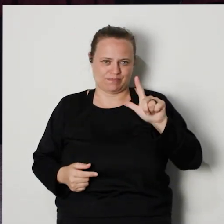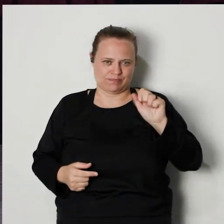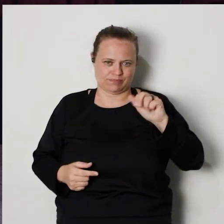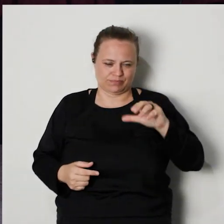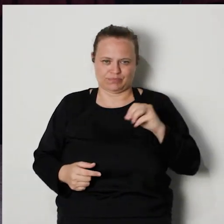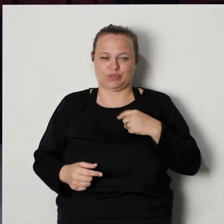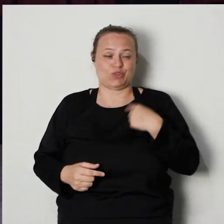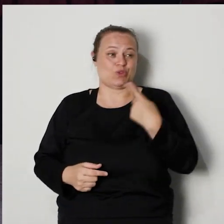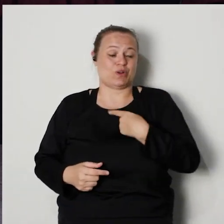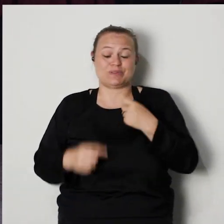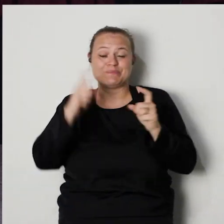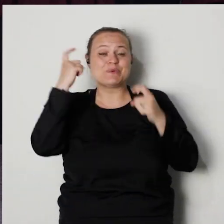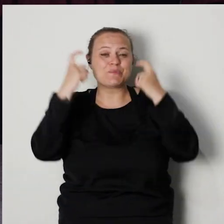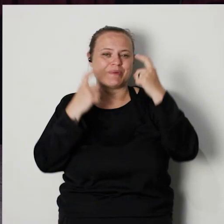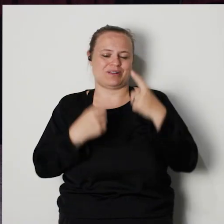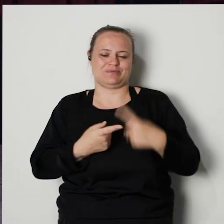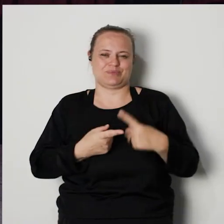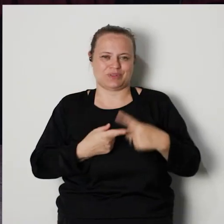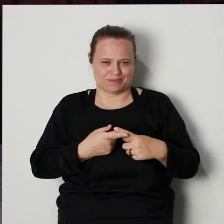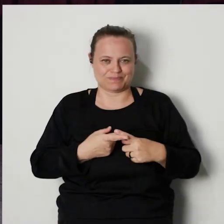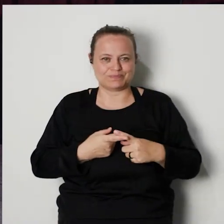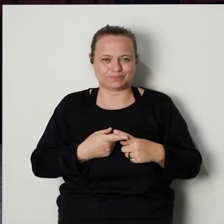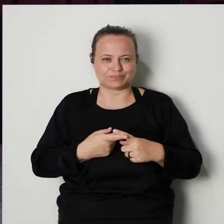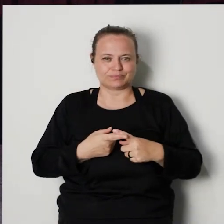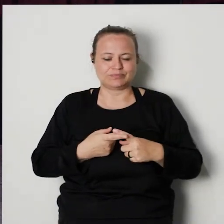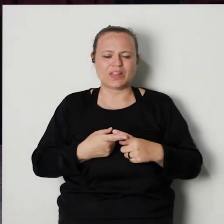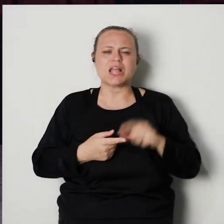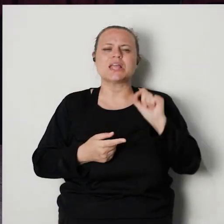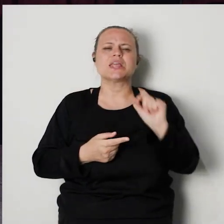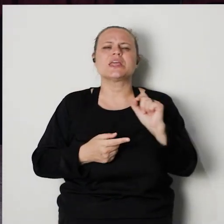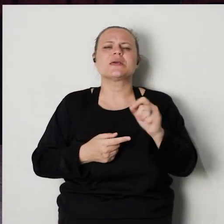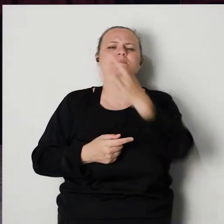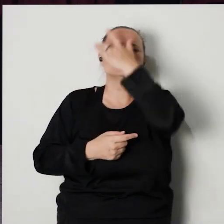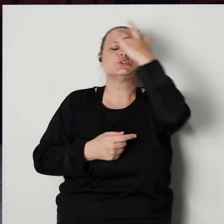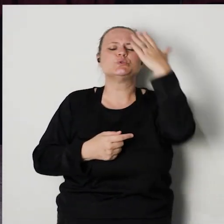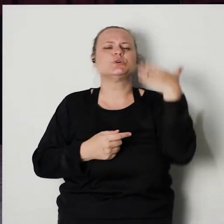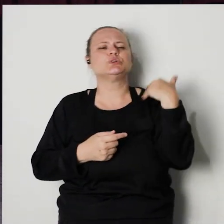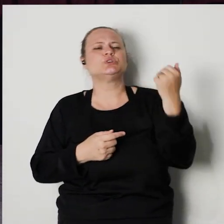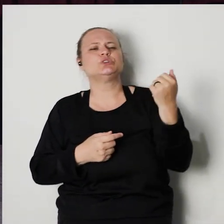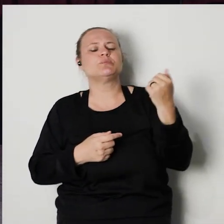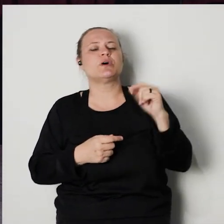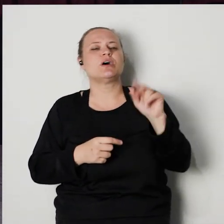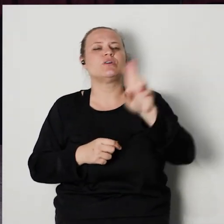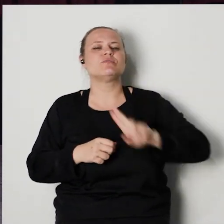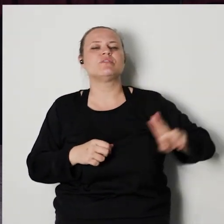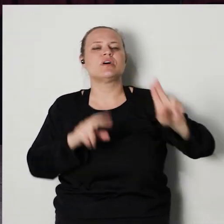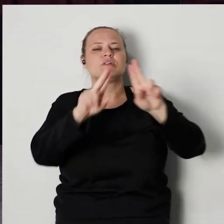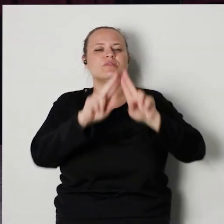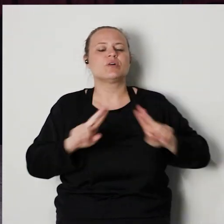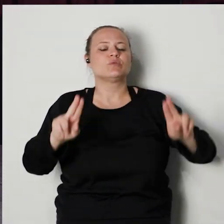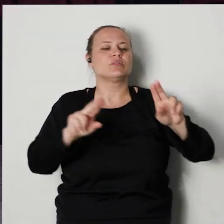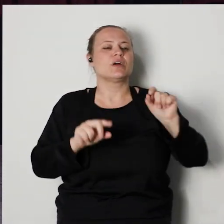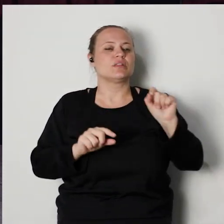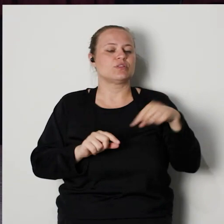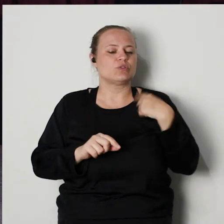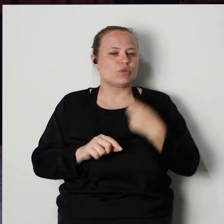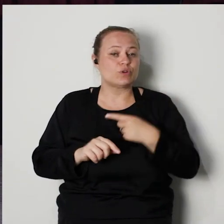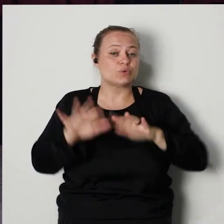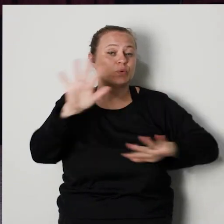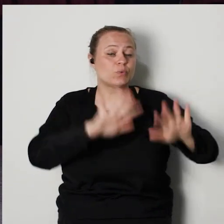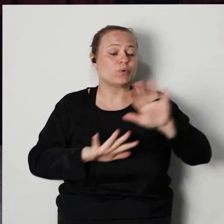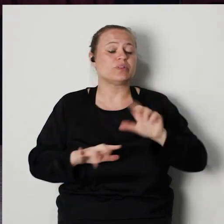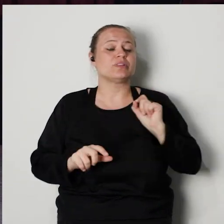com um cuidado muito grande que uma consultoria nessa área, ela não pode fazer plano. Isso era uma coisa que a gente tinha muita preocupação.